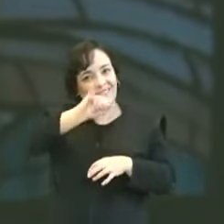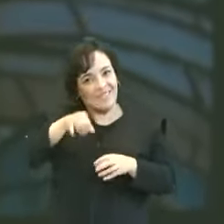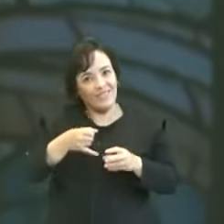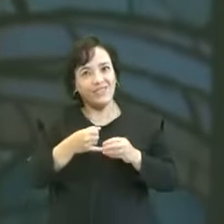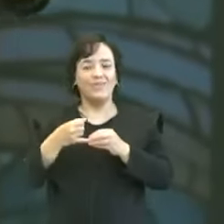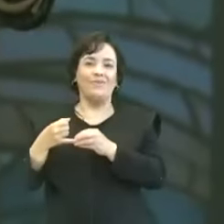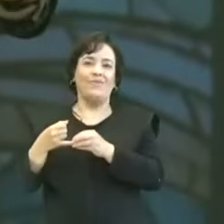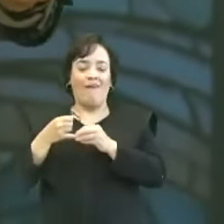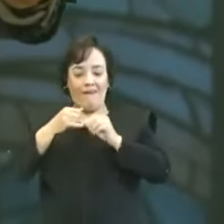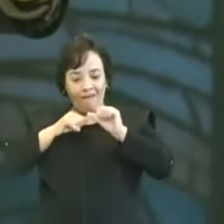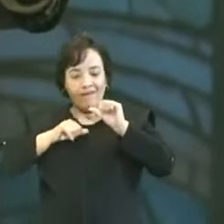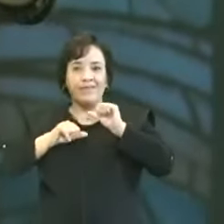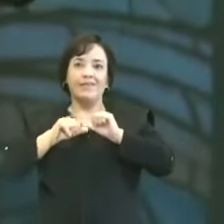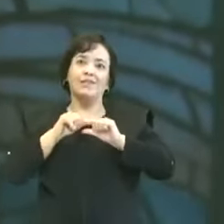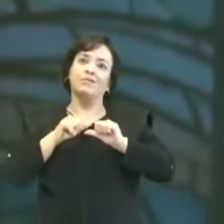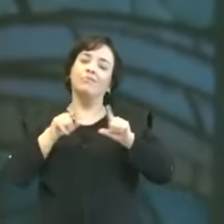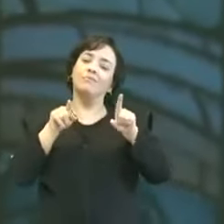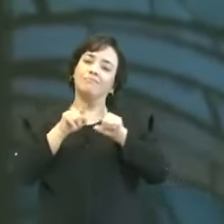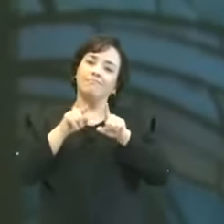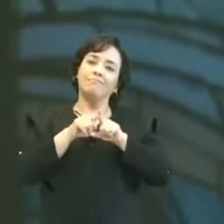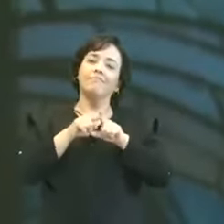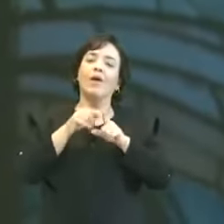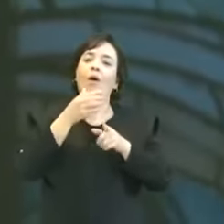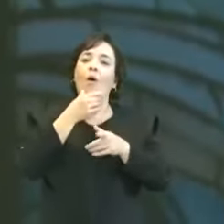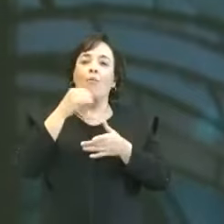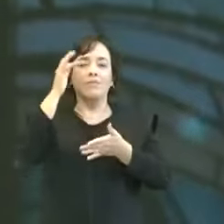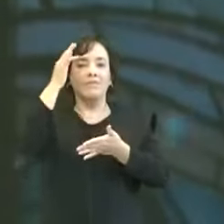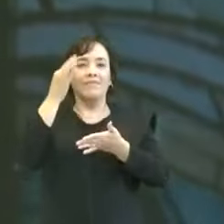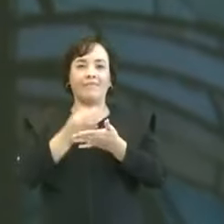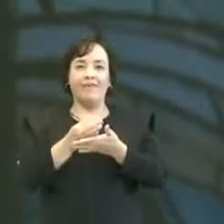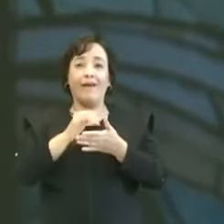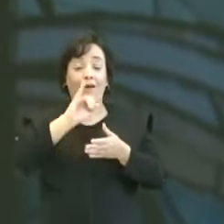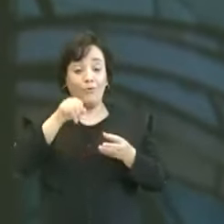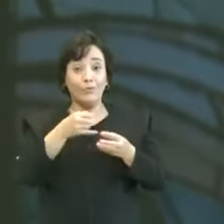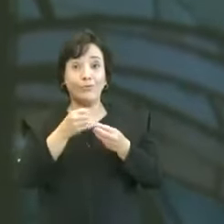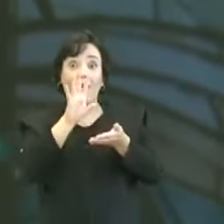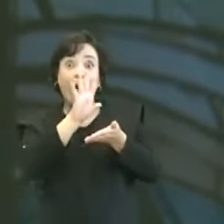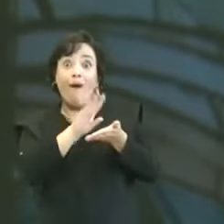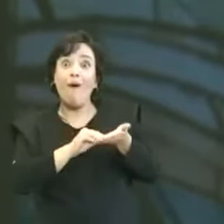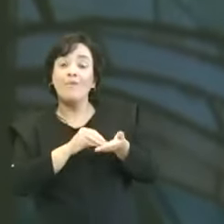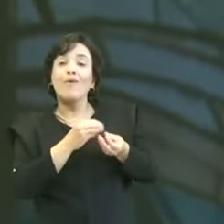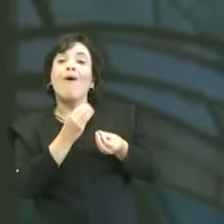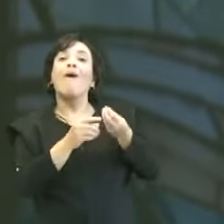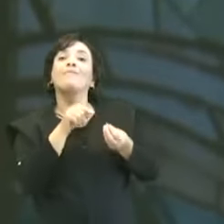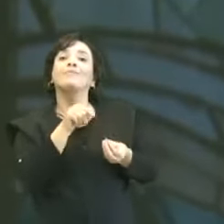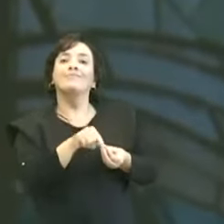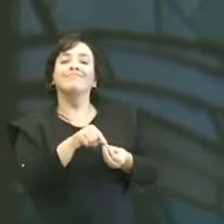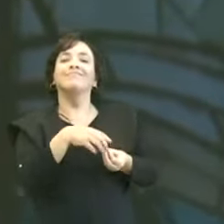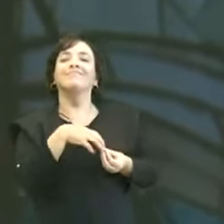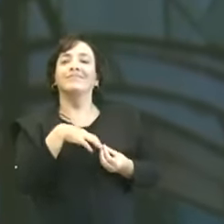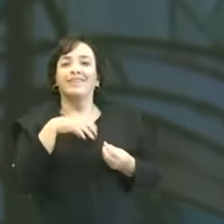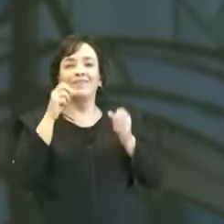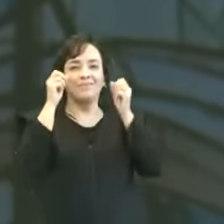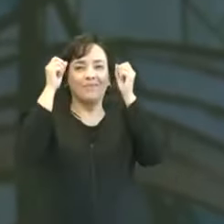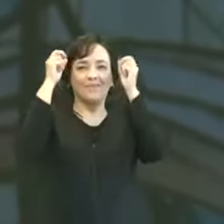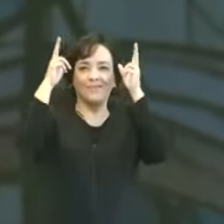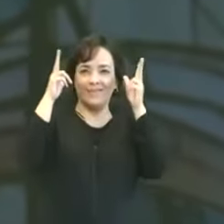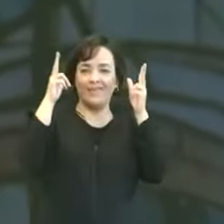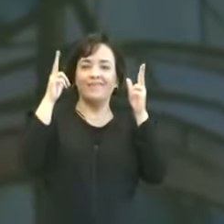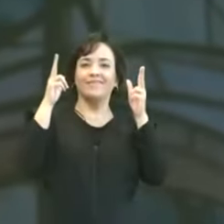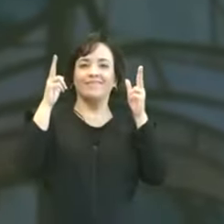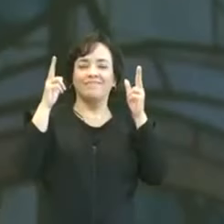Ele conhecia o Deus da tenda. Ele conhecia o Deus que havia se revelado a ele. Ele sabia quem ele